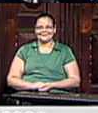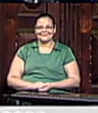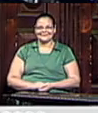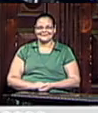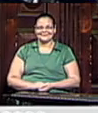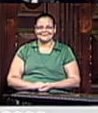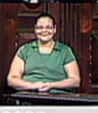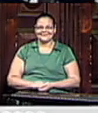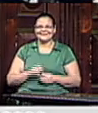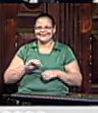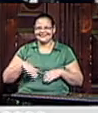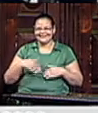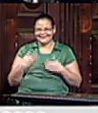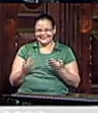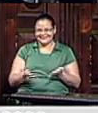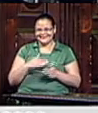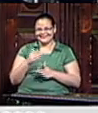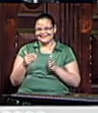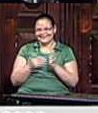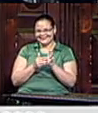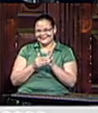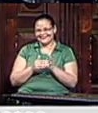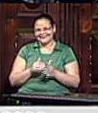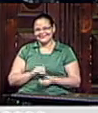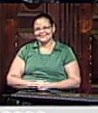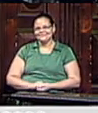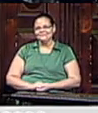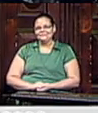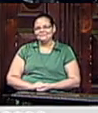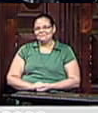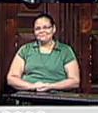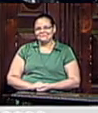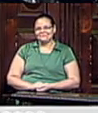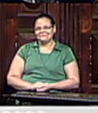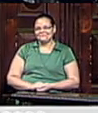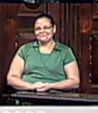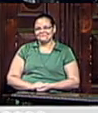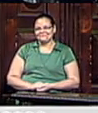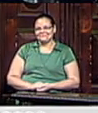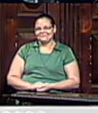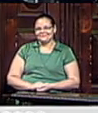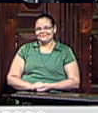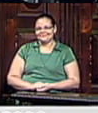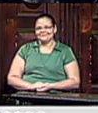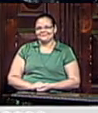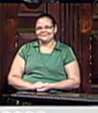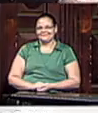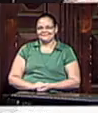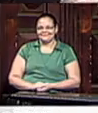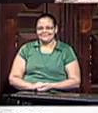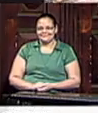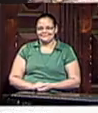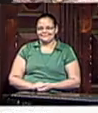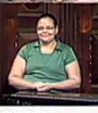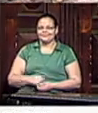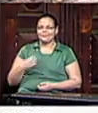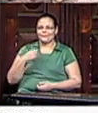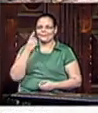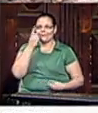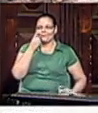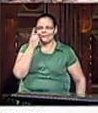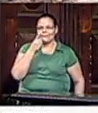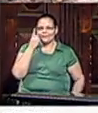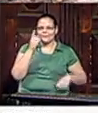Está caindo tudo, né? Presidente, eu queria agradecer aos companheiros aqui, deputados dessa